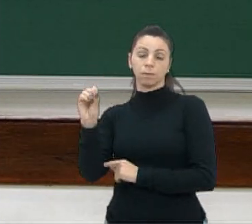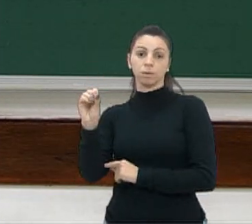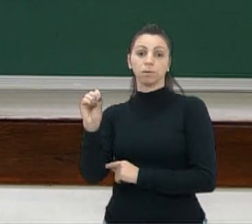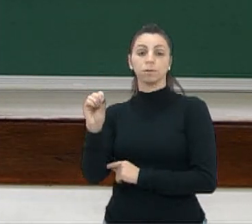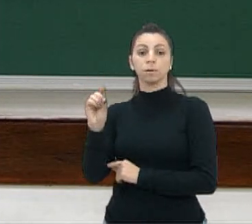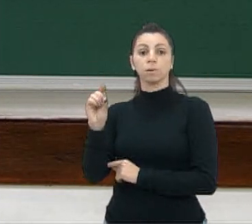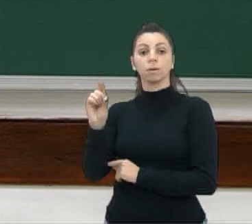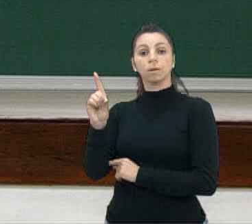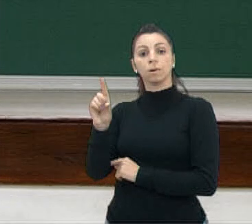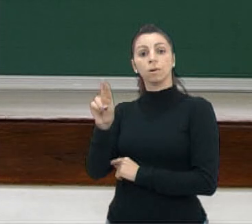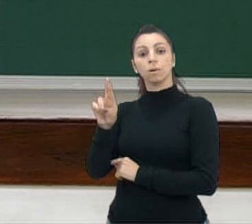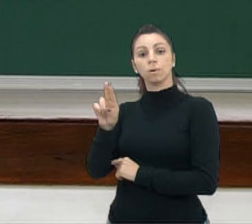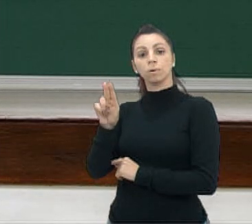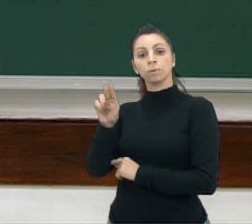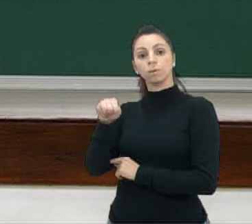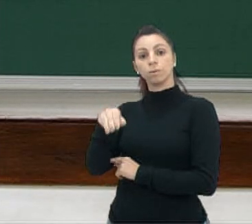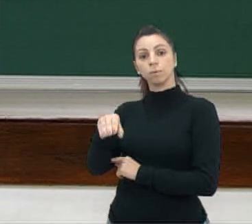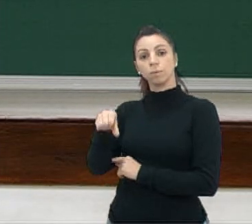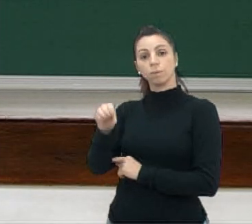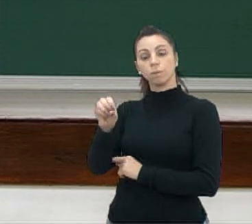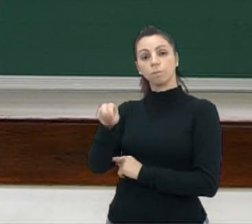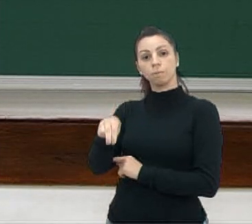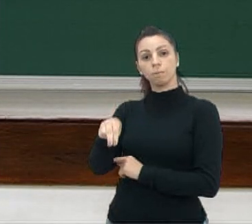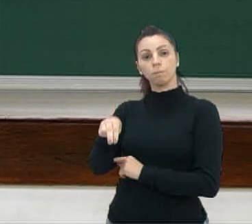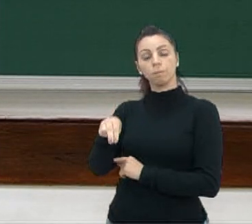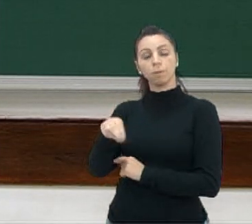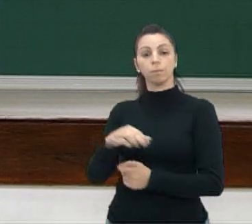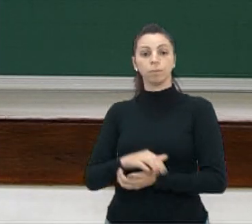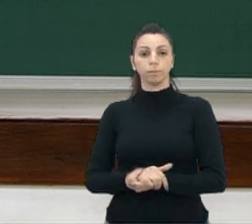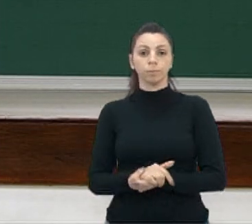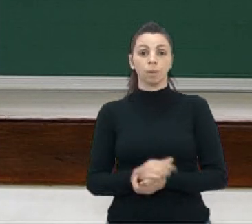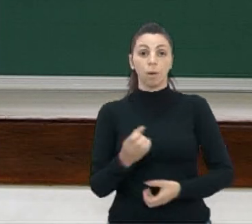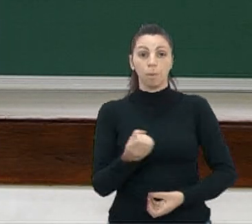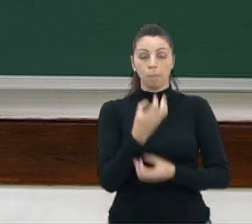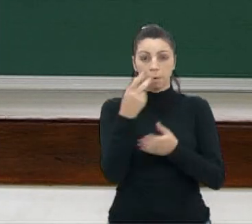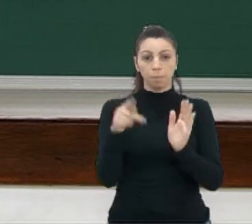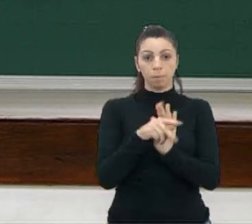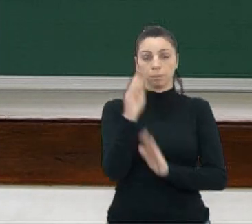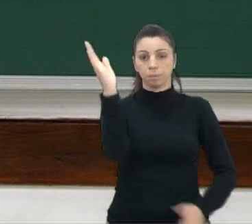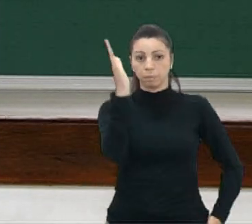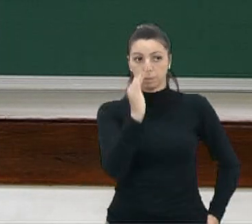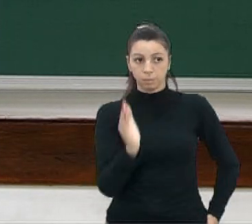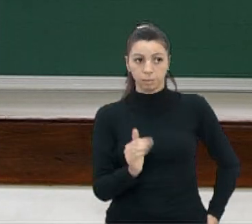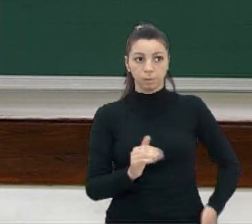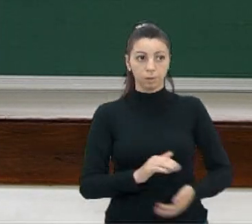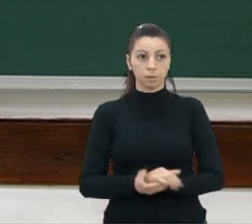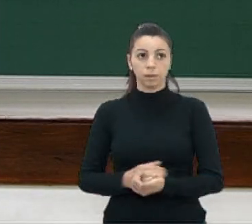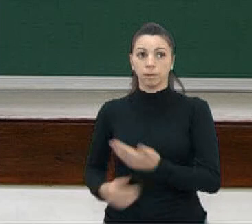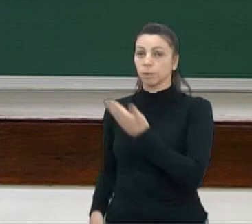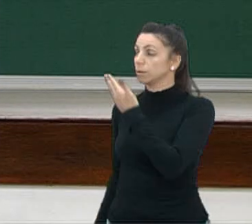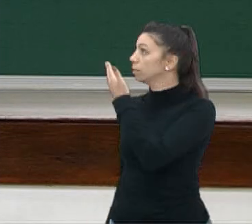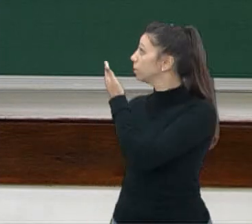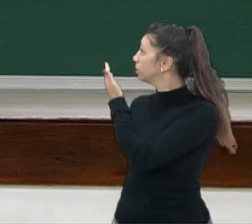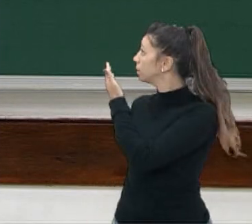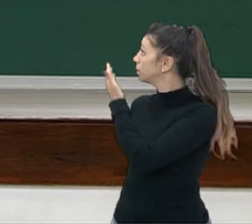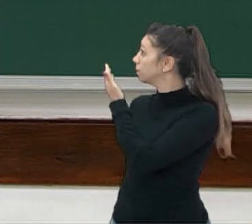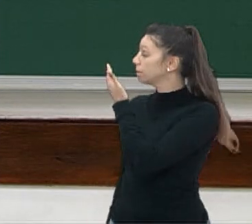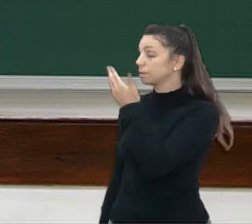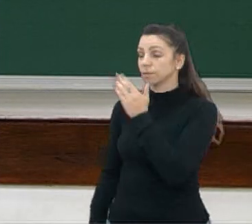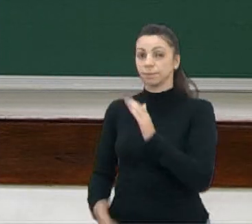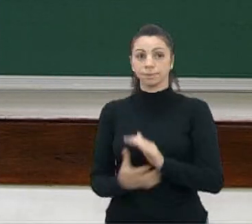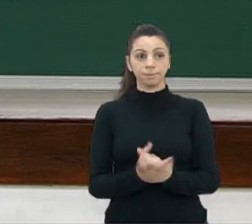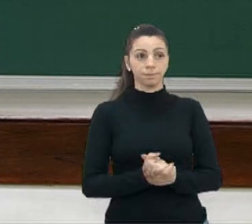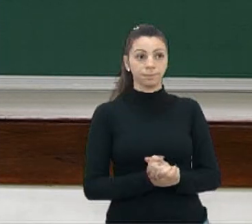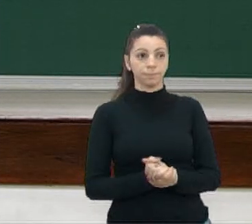poeta do modernismo, né? Brasileiro. E eles estão fazendo referência a este poema aqui, bem conhecido do Carlos Drummond. O Carlos